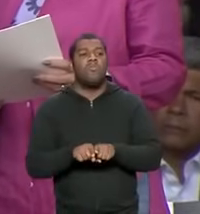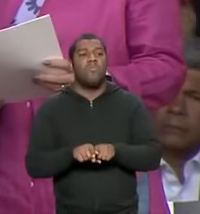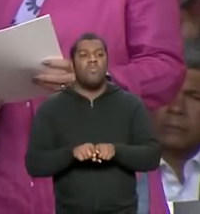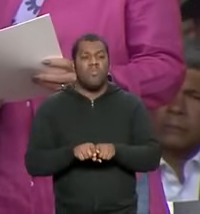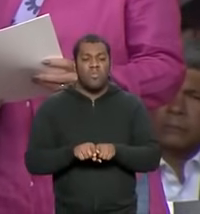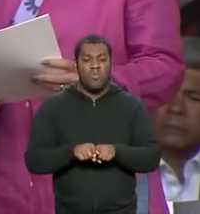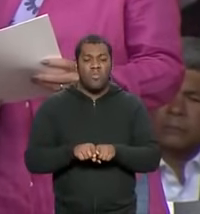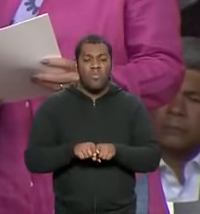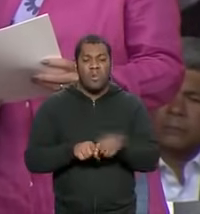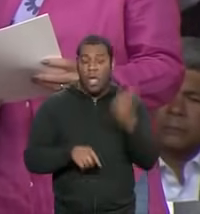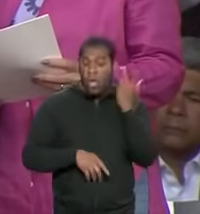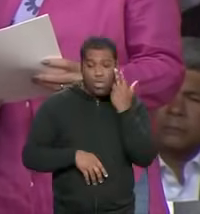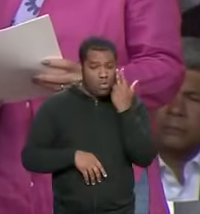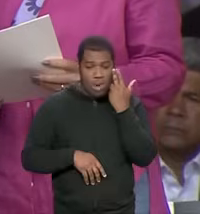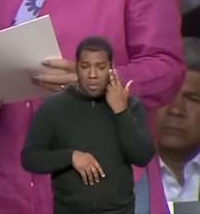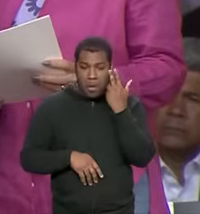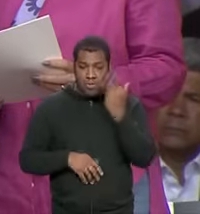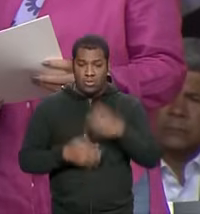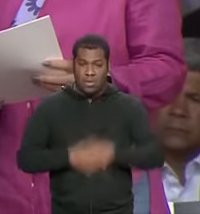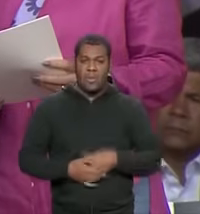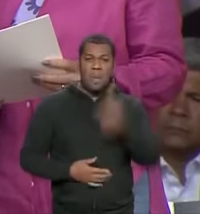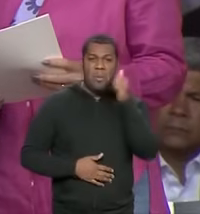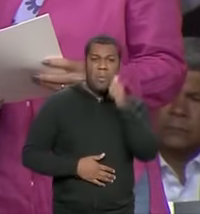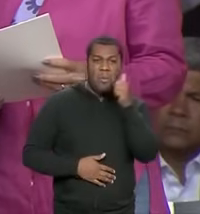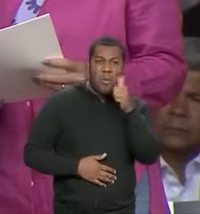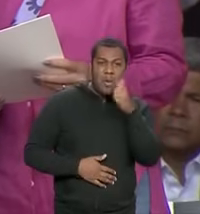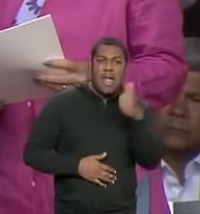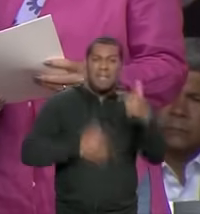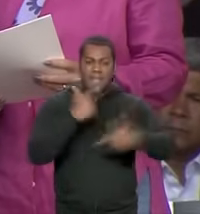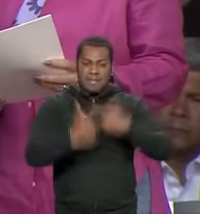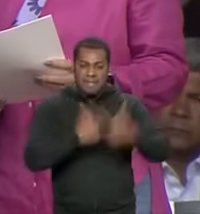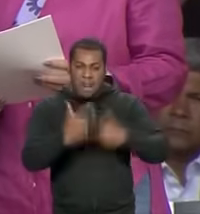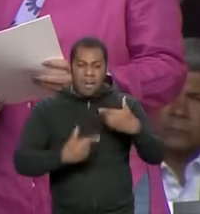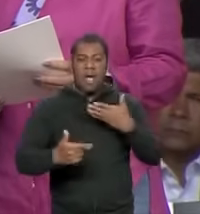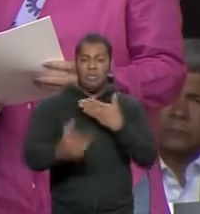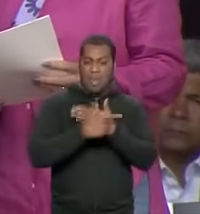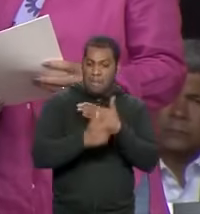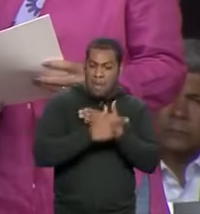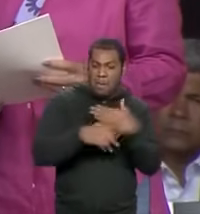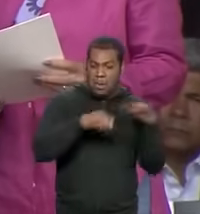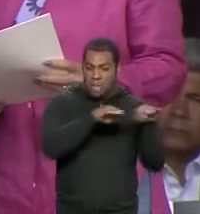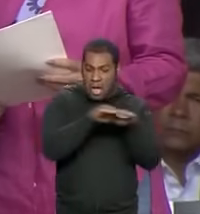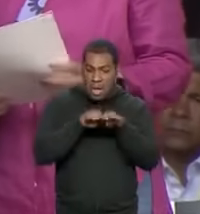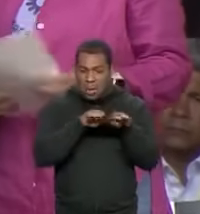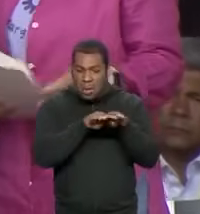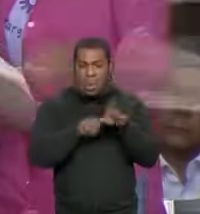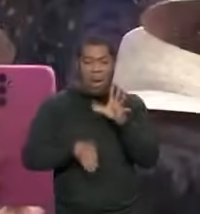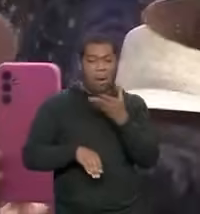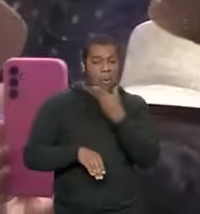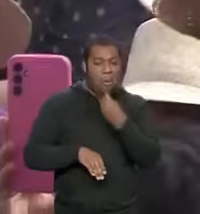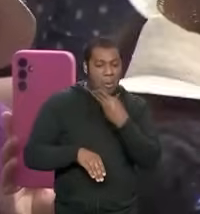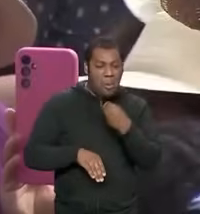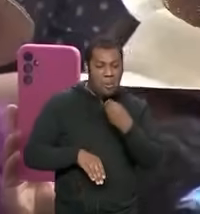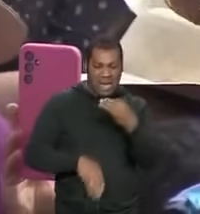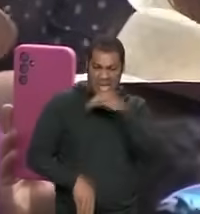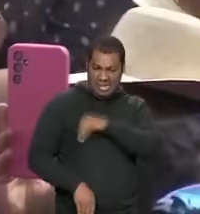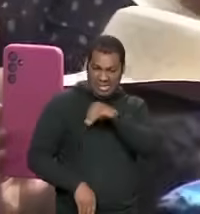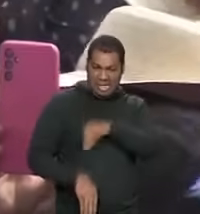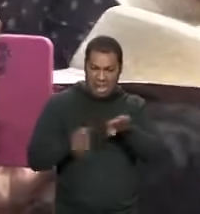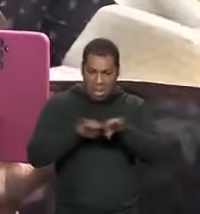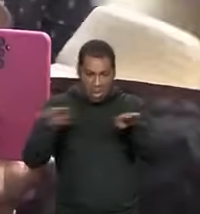que exercendo a mesma função uma mulher ganha menos que um homem a mulher